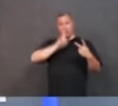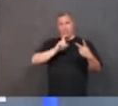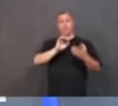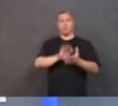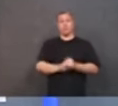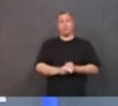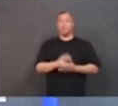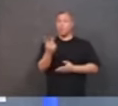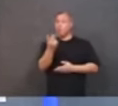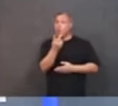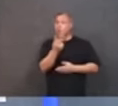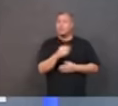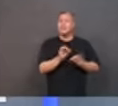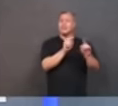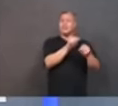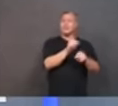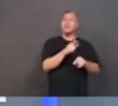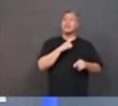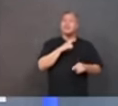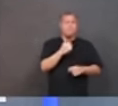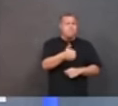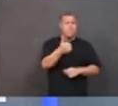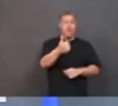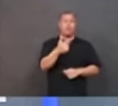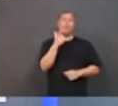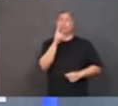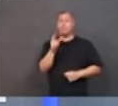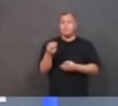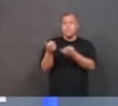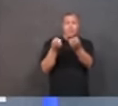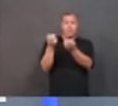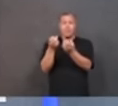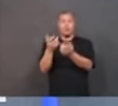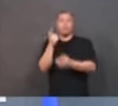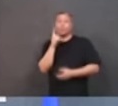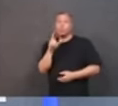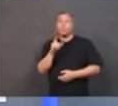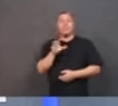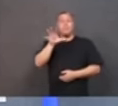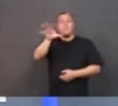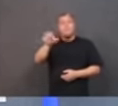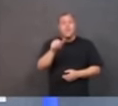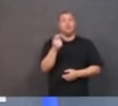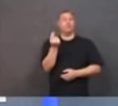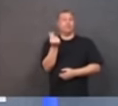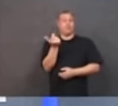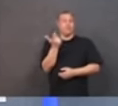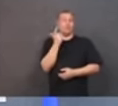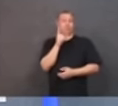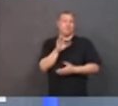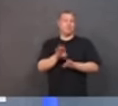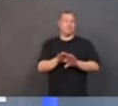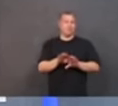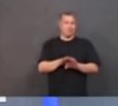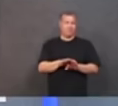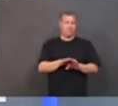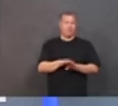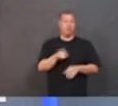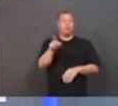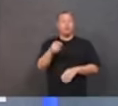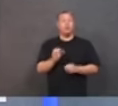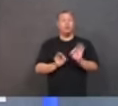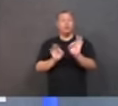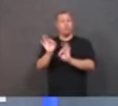obrigatório, inclusive, que o projeto na universidade envolva uma empresa e o projeto vai receber o dinheiro, né, que vem